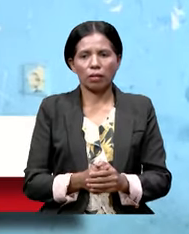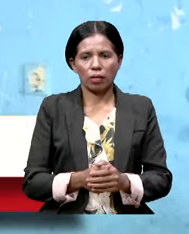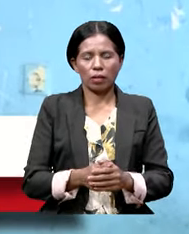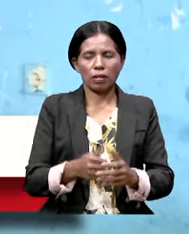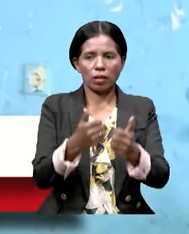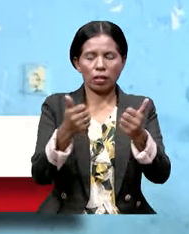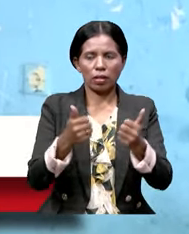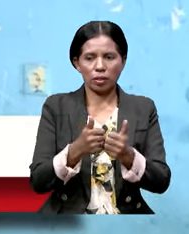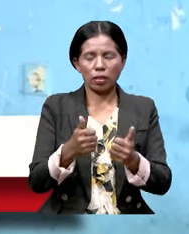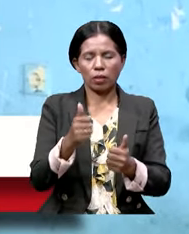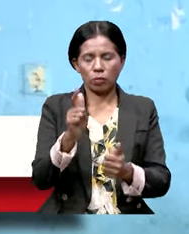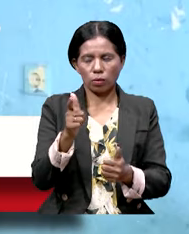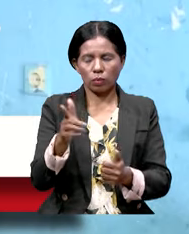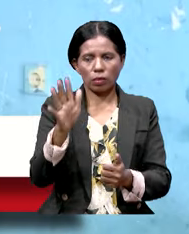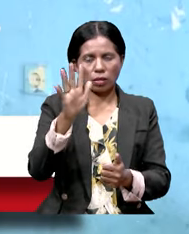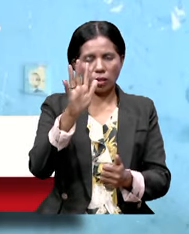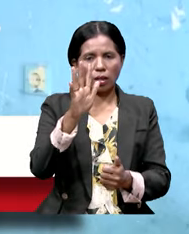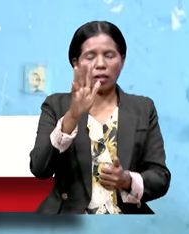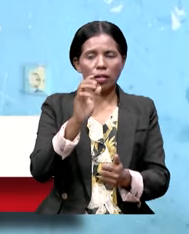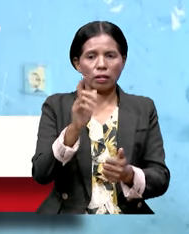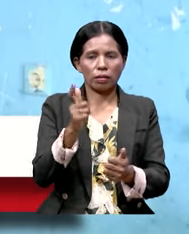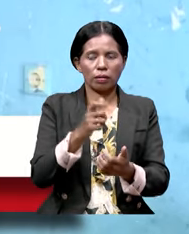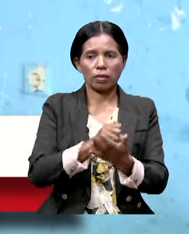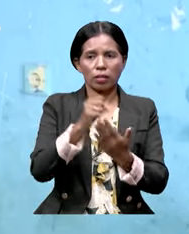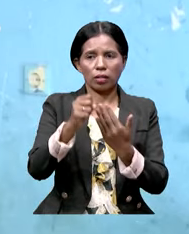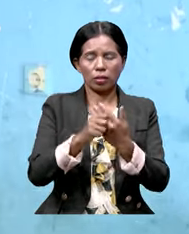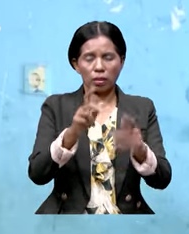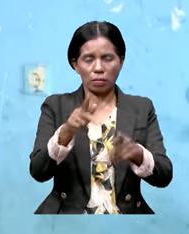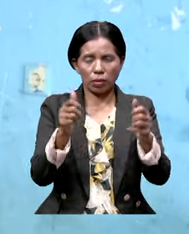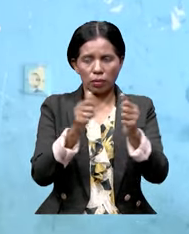de setembro ne nina habitante ne